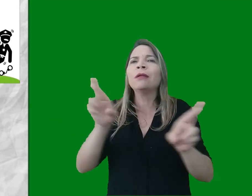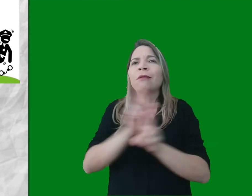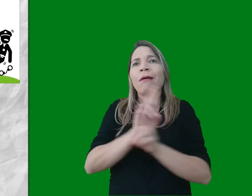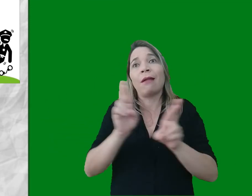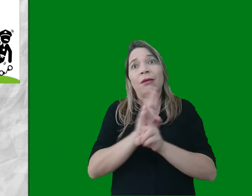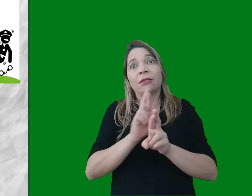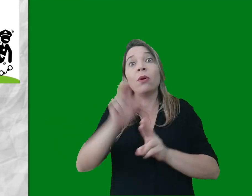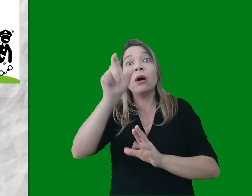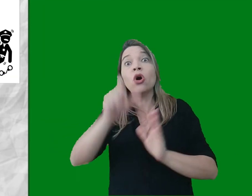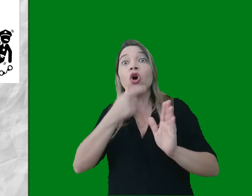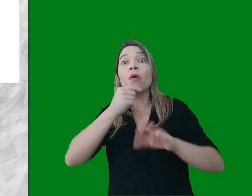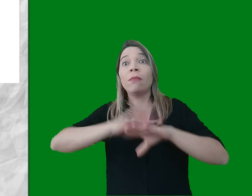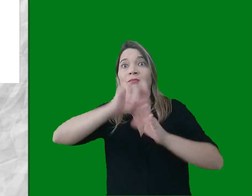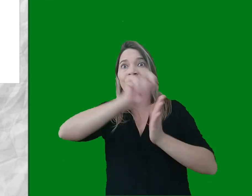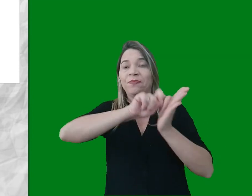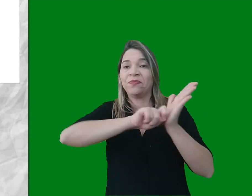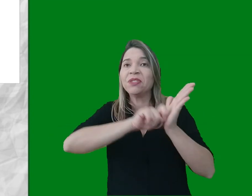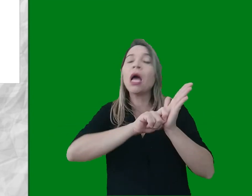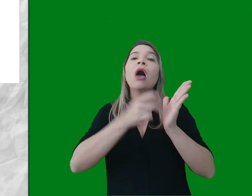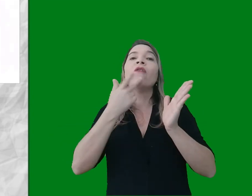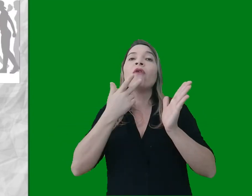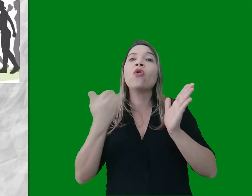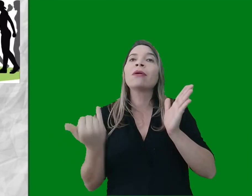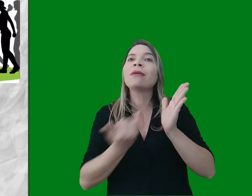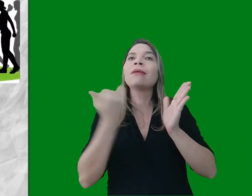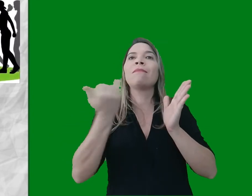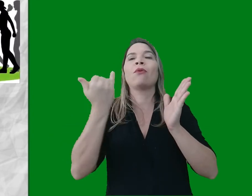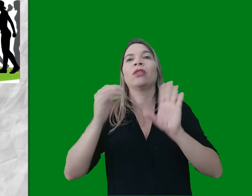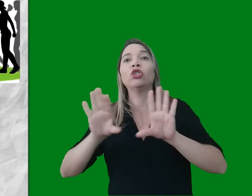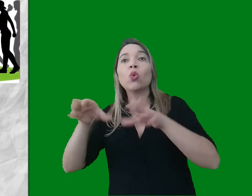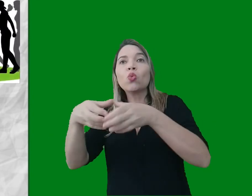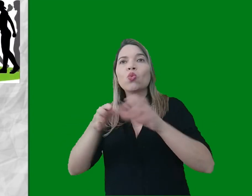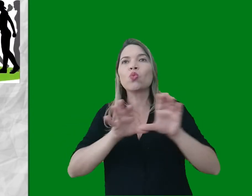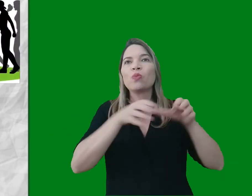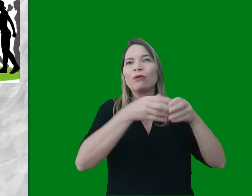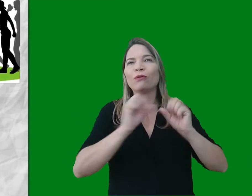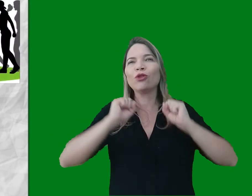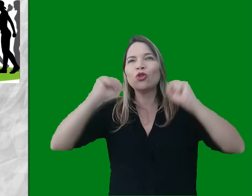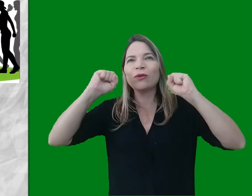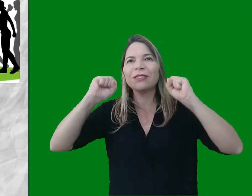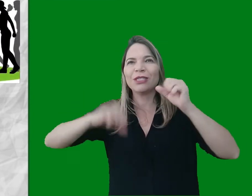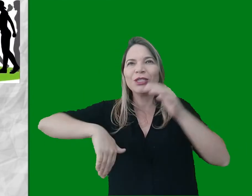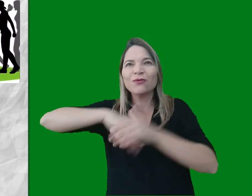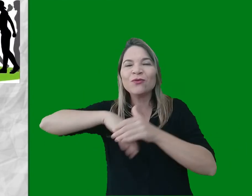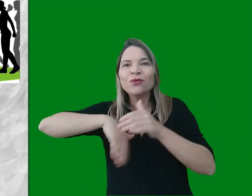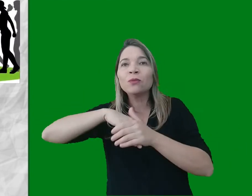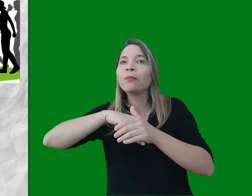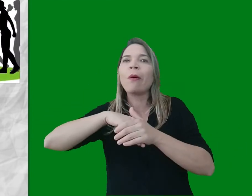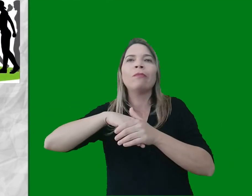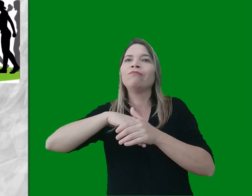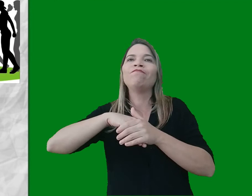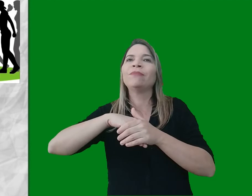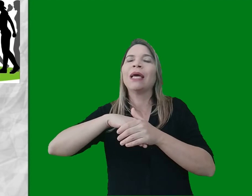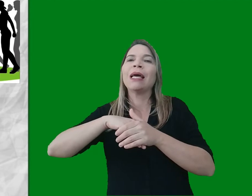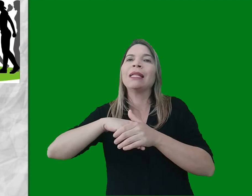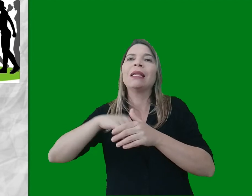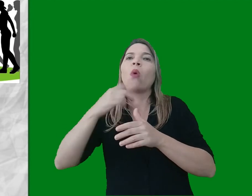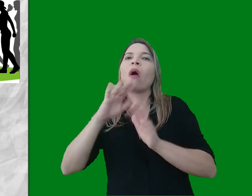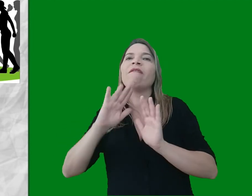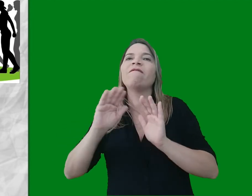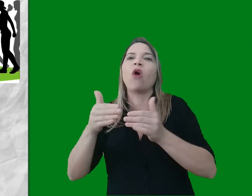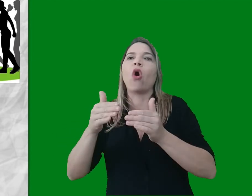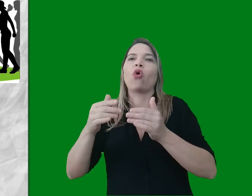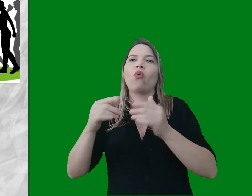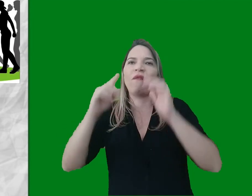O autor também foca na cultura dos hooligans e das torcidas organizadas que, ao contrário do senso comum, não são forjadas exclusivamente